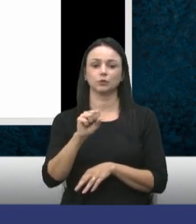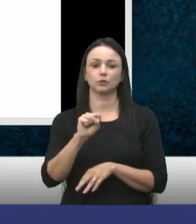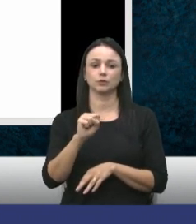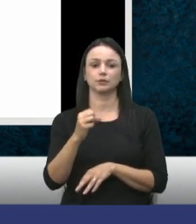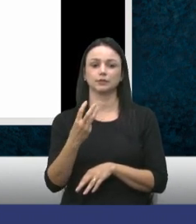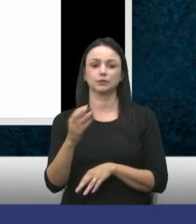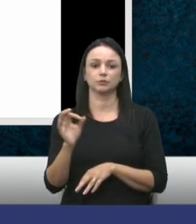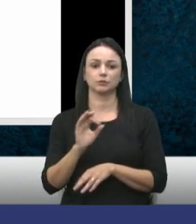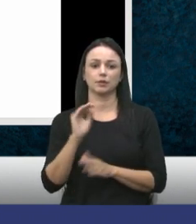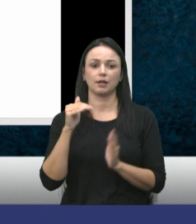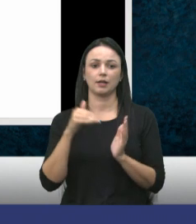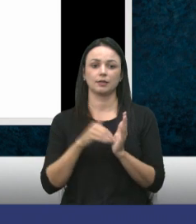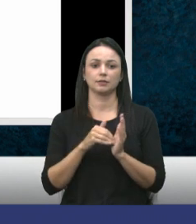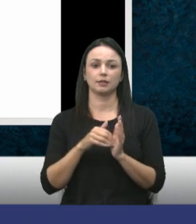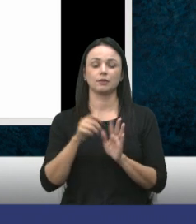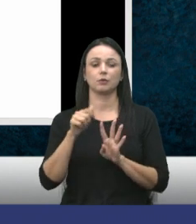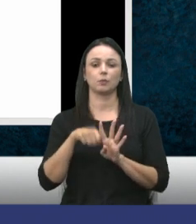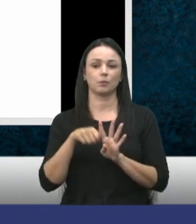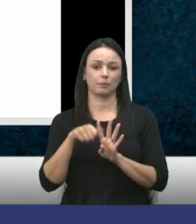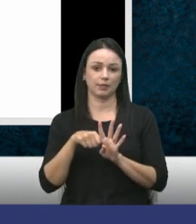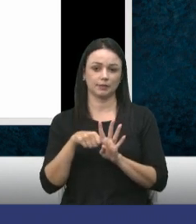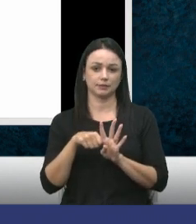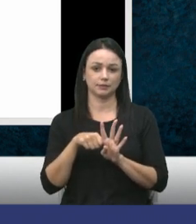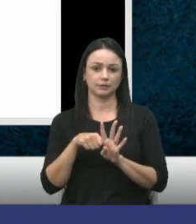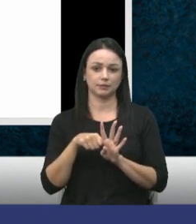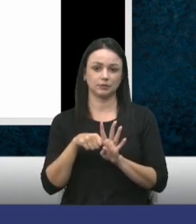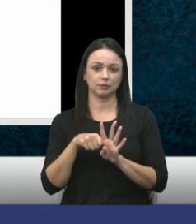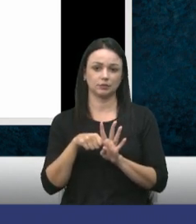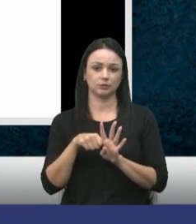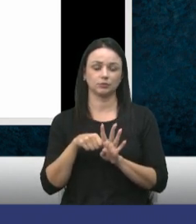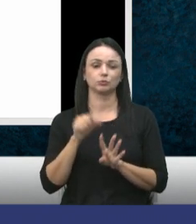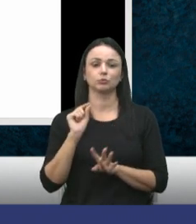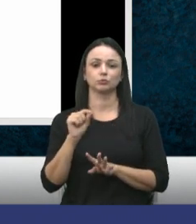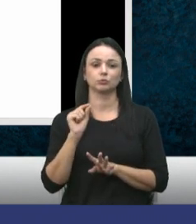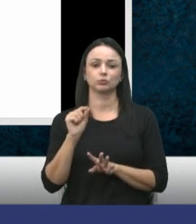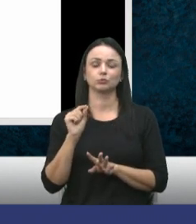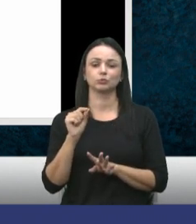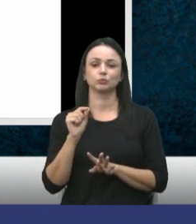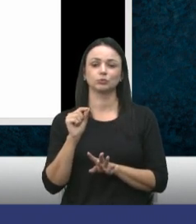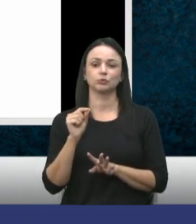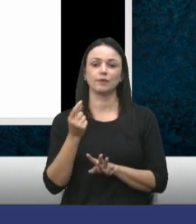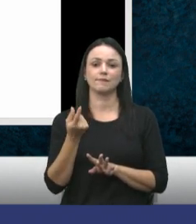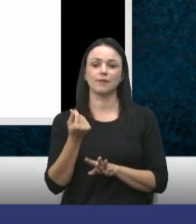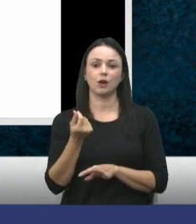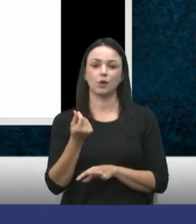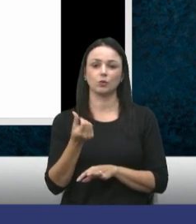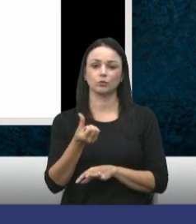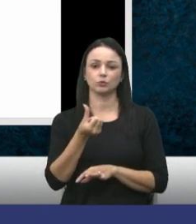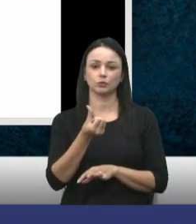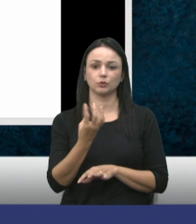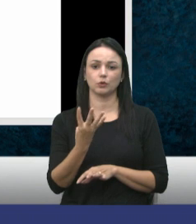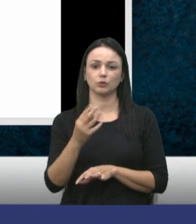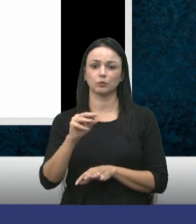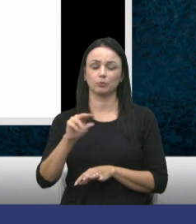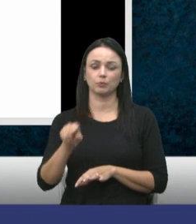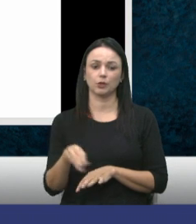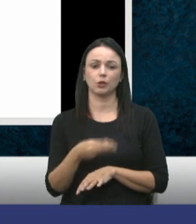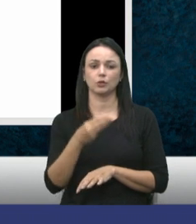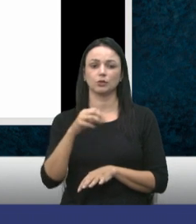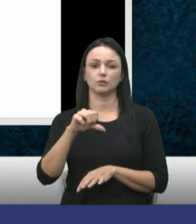42,83% até o final do primeiro quadrimestre, que equivale ao valor de R$